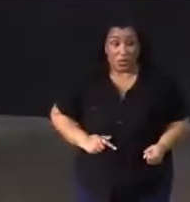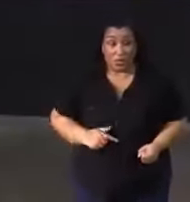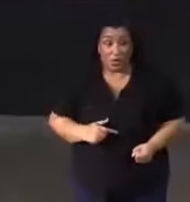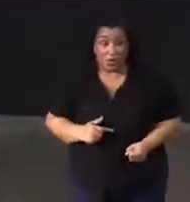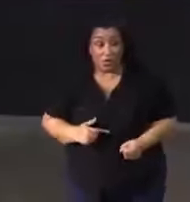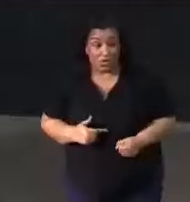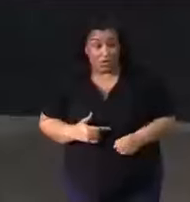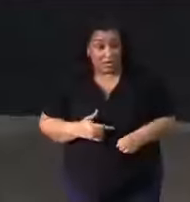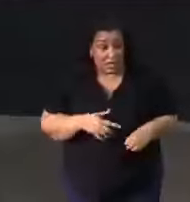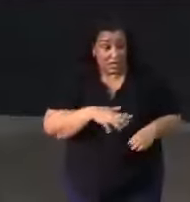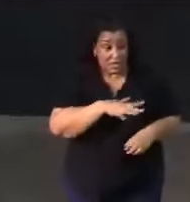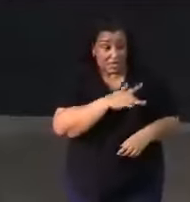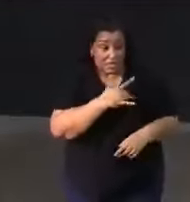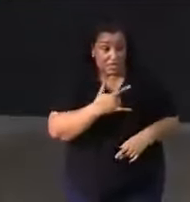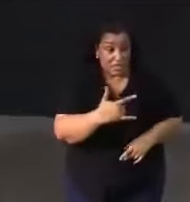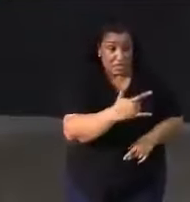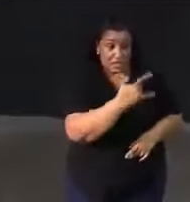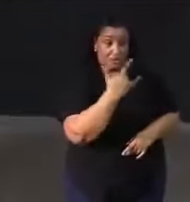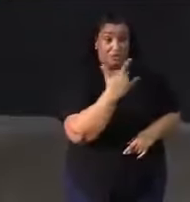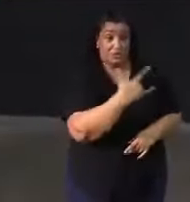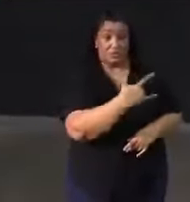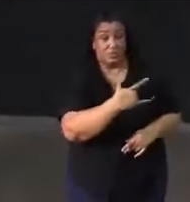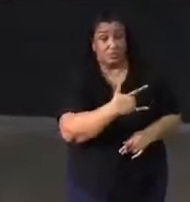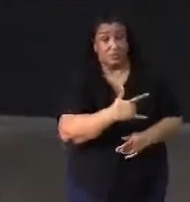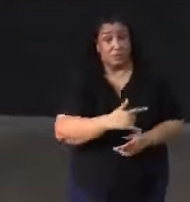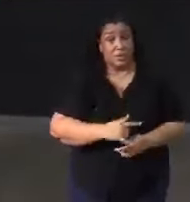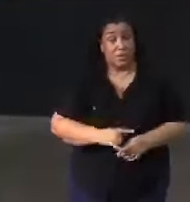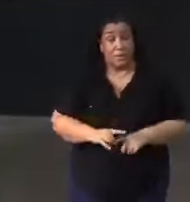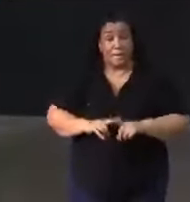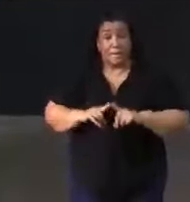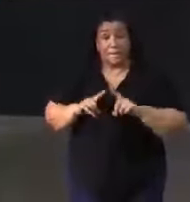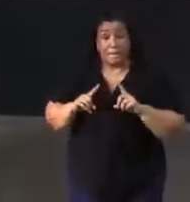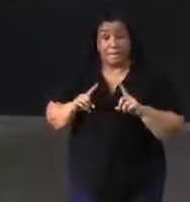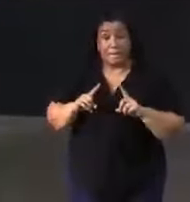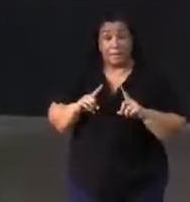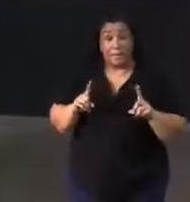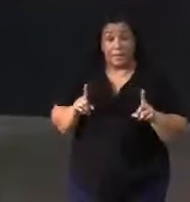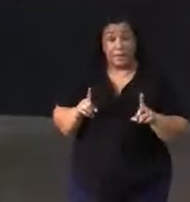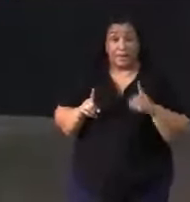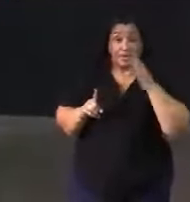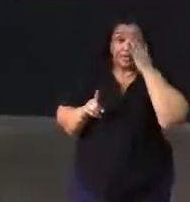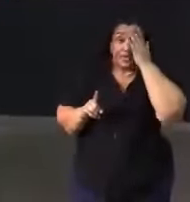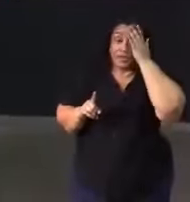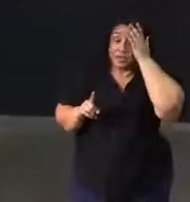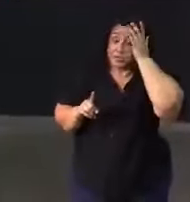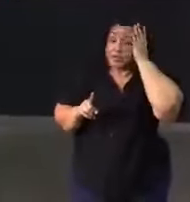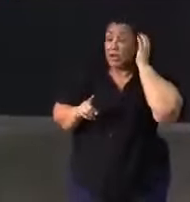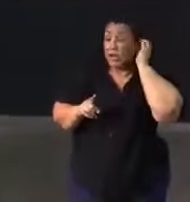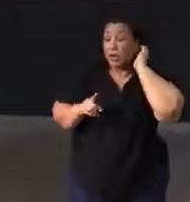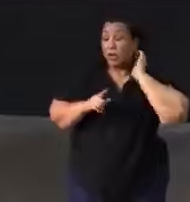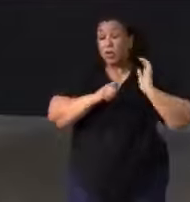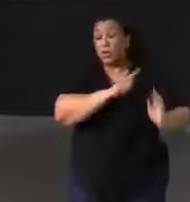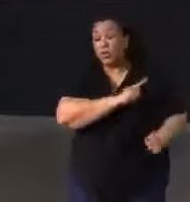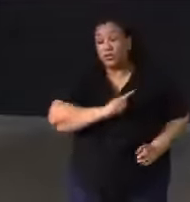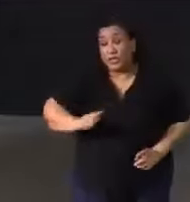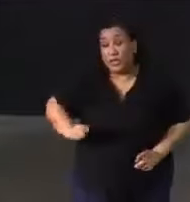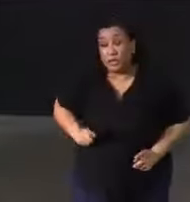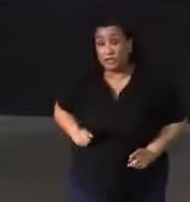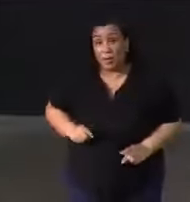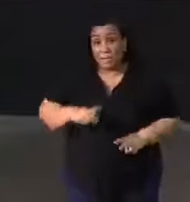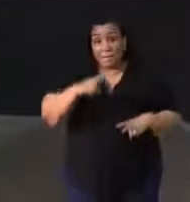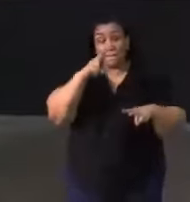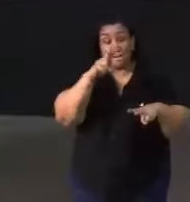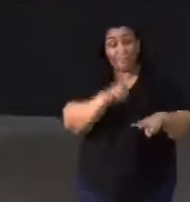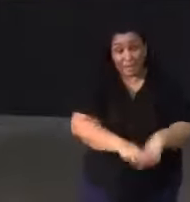a quem ele servia com zelo, não o livra da prisão. Potifar sabia que o problema não estava